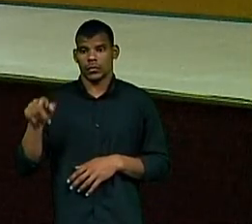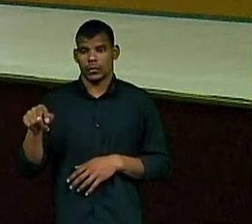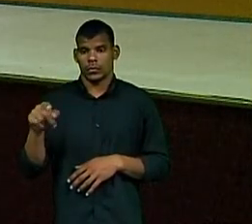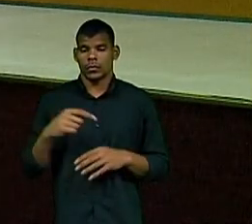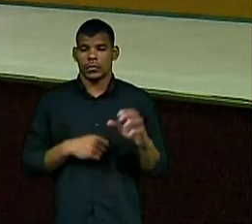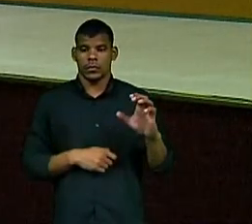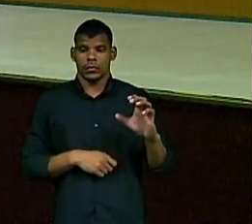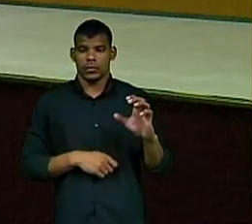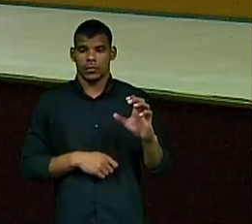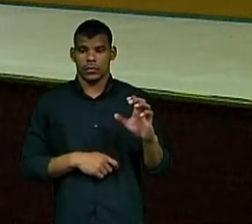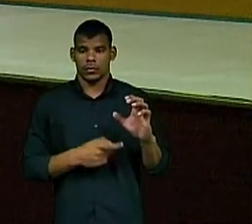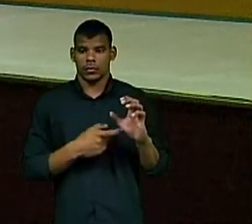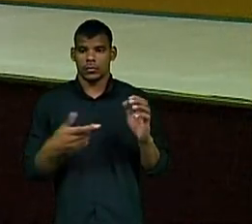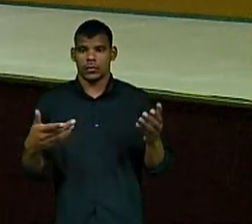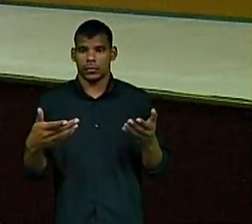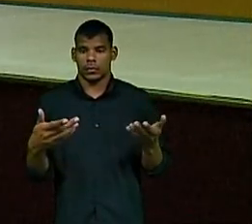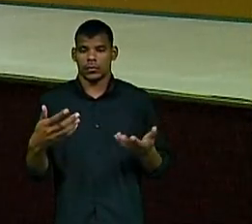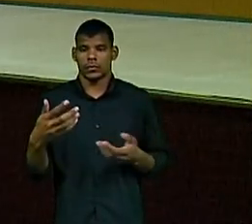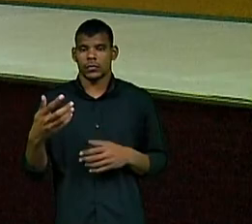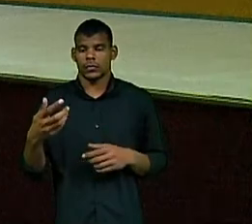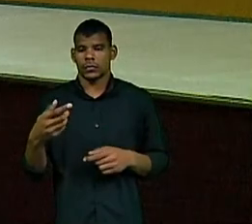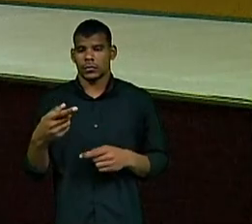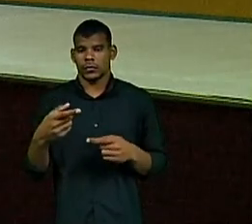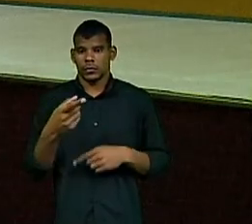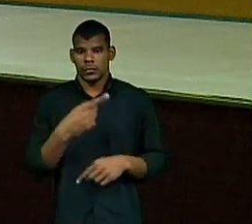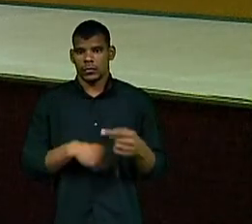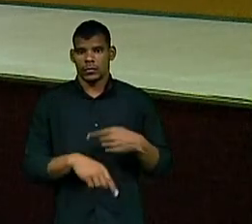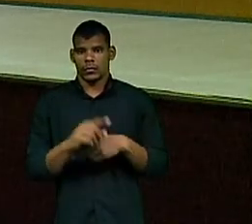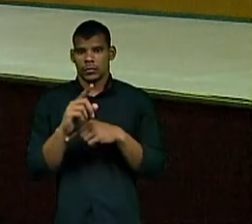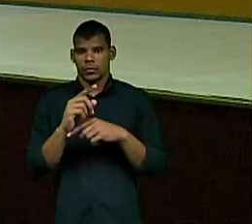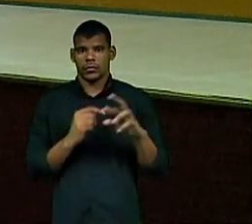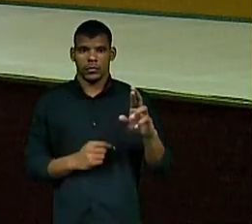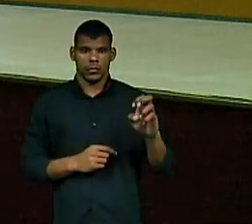o espírito renovador os iluministas